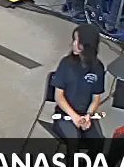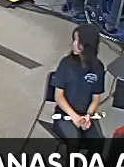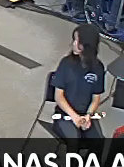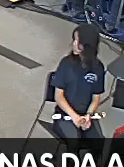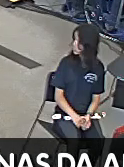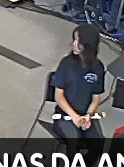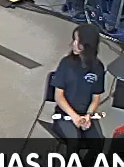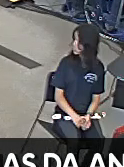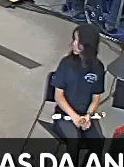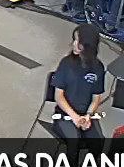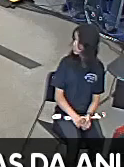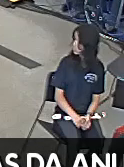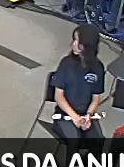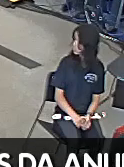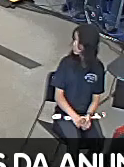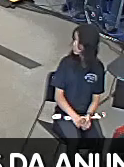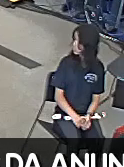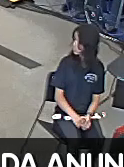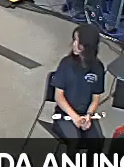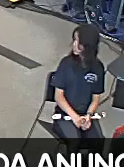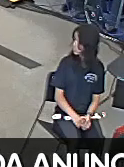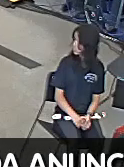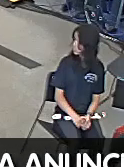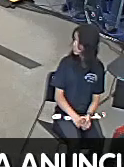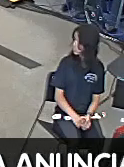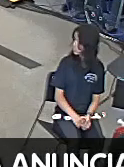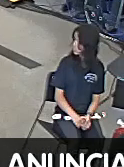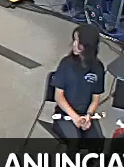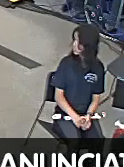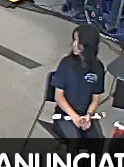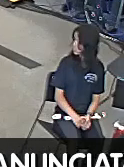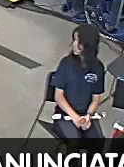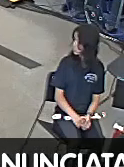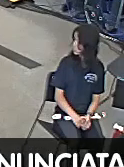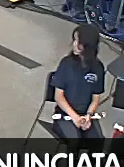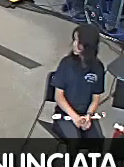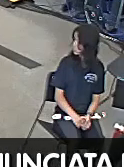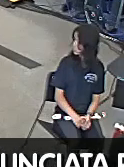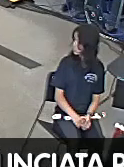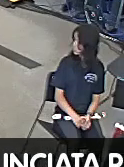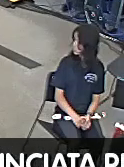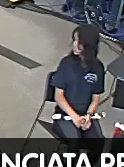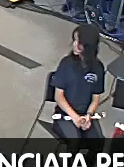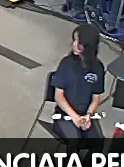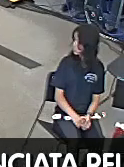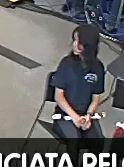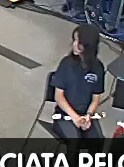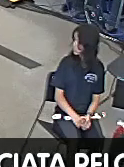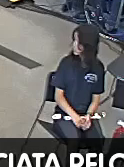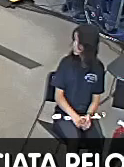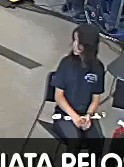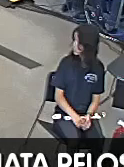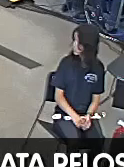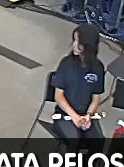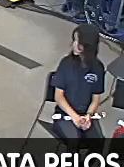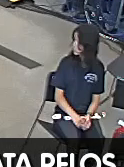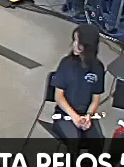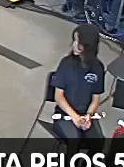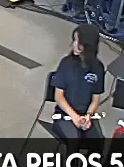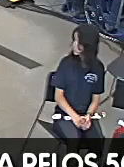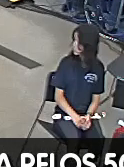da fronteira territorial, continental, mas também alargaram fronteiras